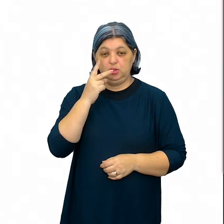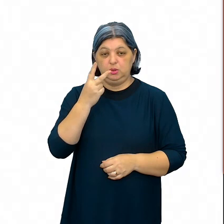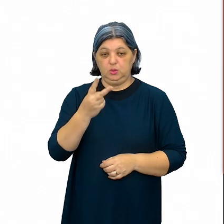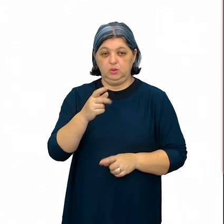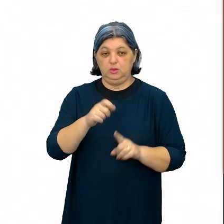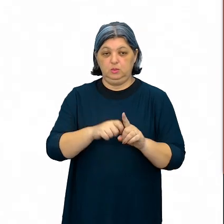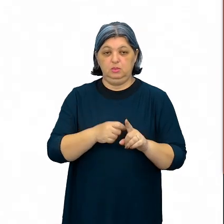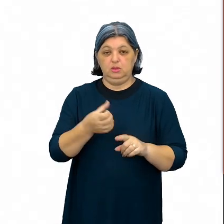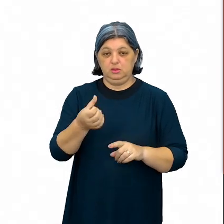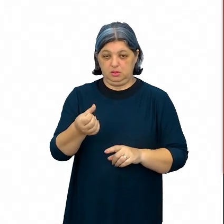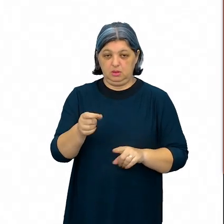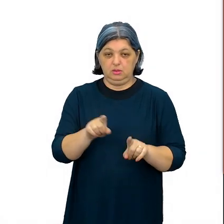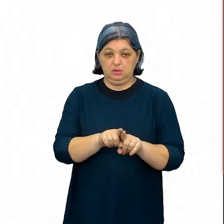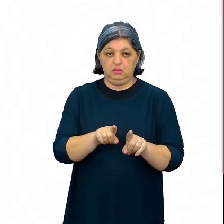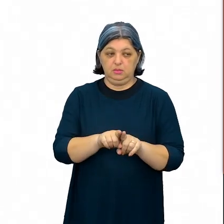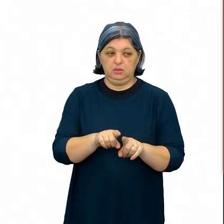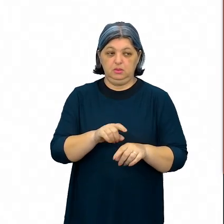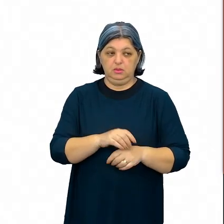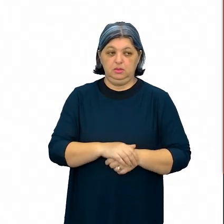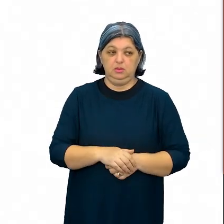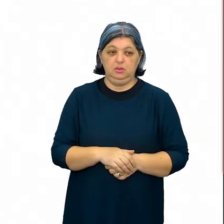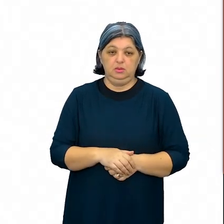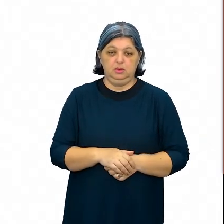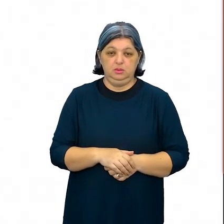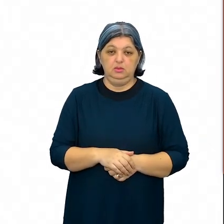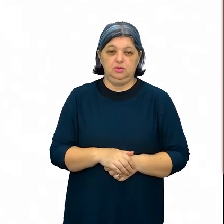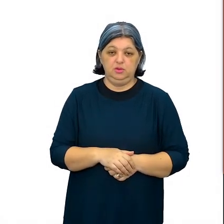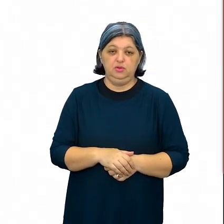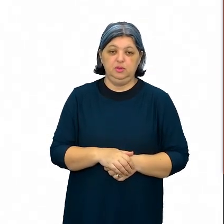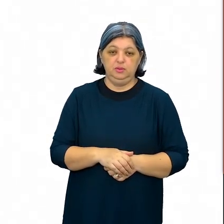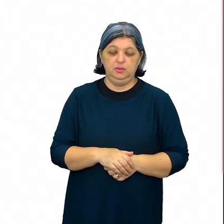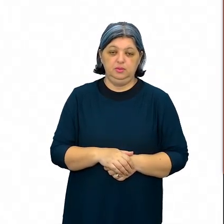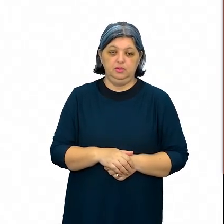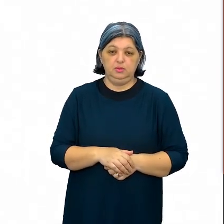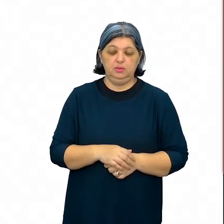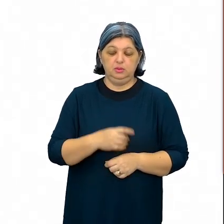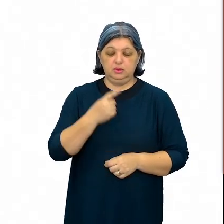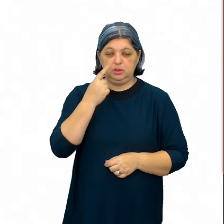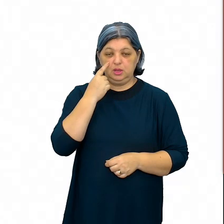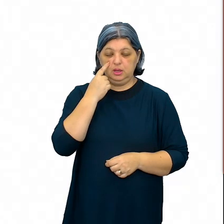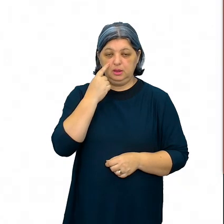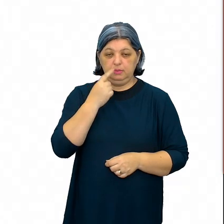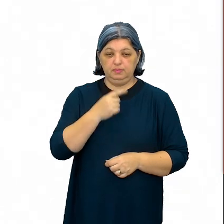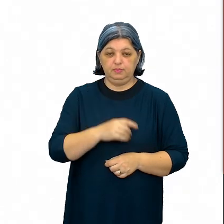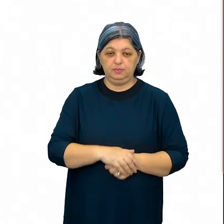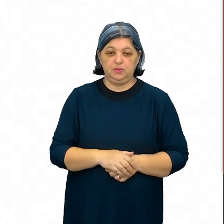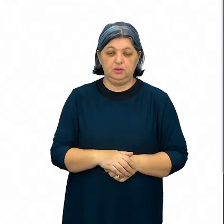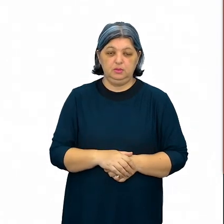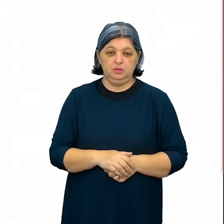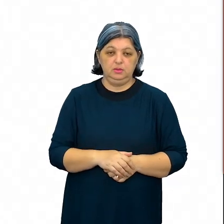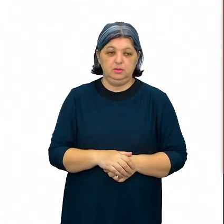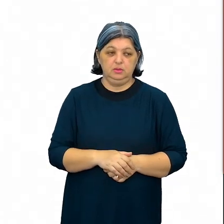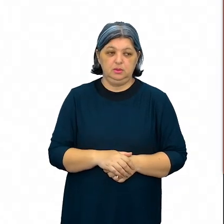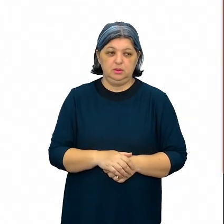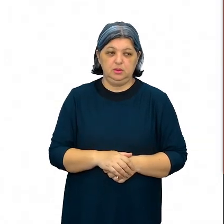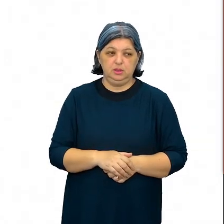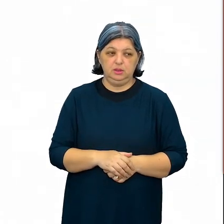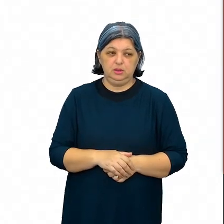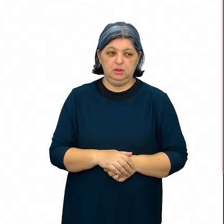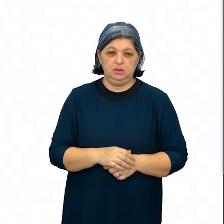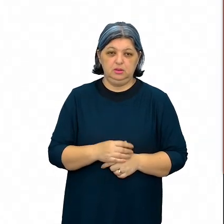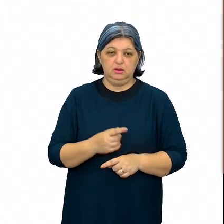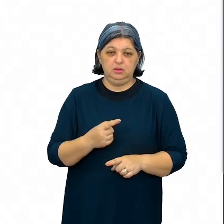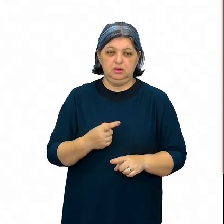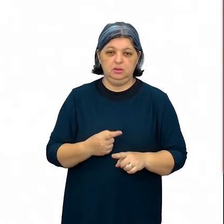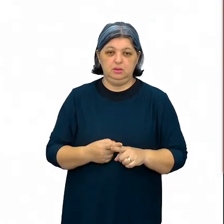também a com a sequência atividades 78 anos Érico e agora por conta daqueles ajustes que eu acabei